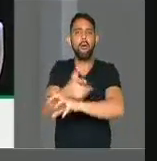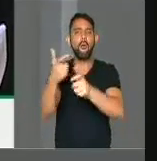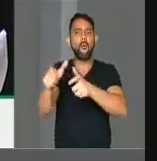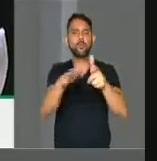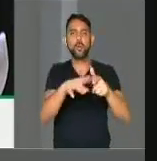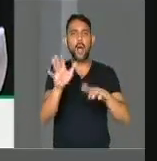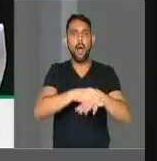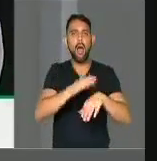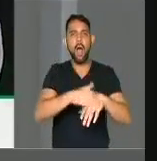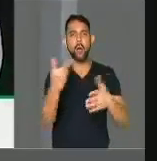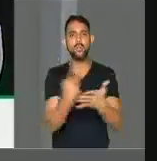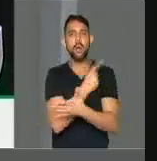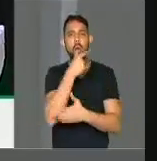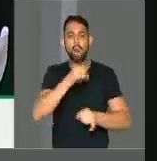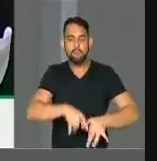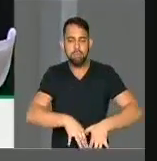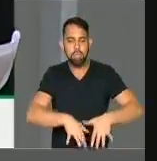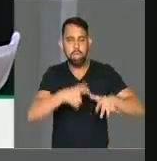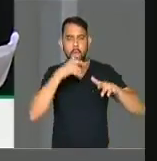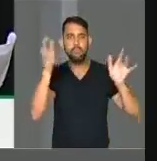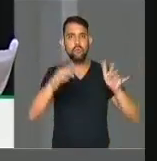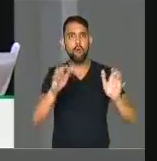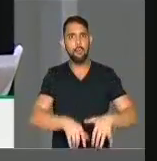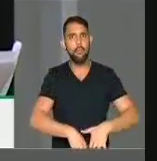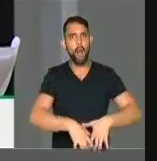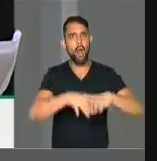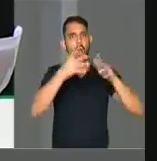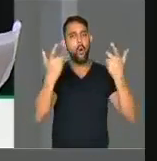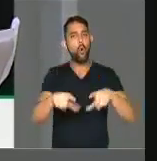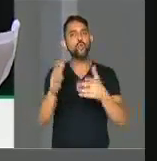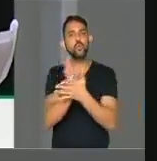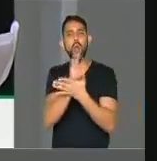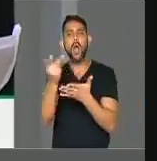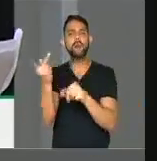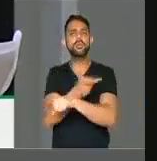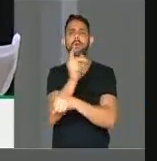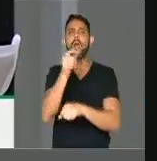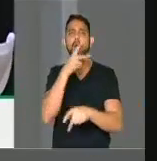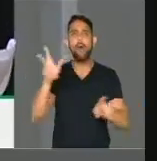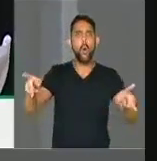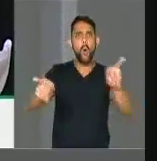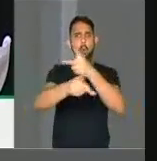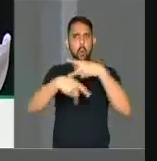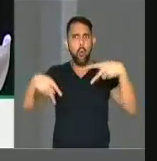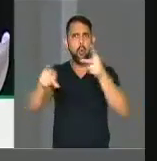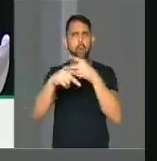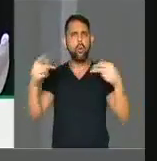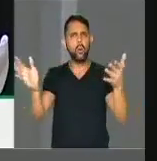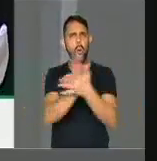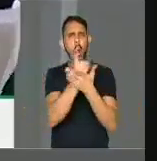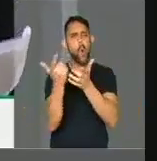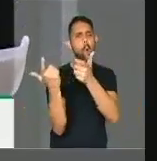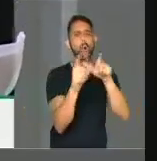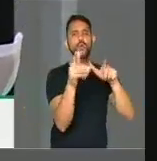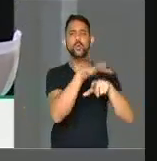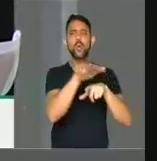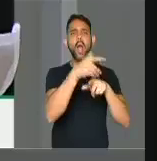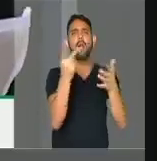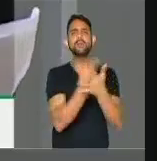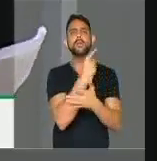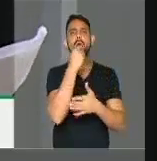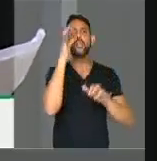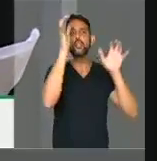de inundações, outras áreas de vendavais. Em determinados locais, há chuvas graves